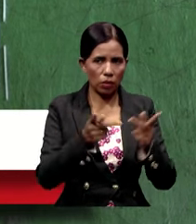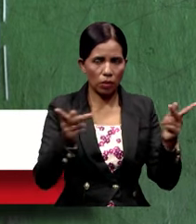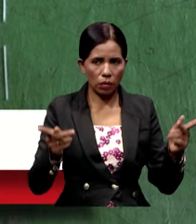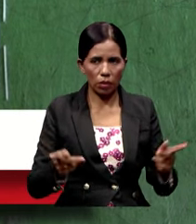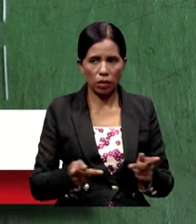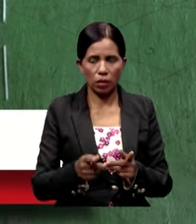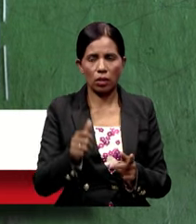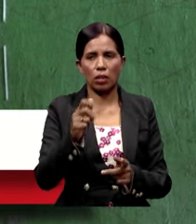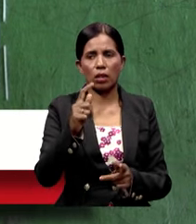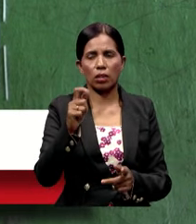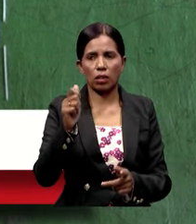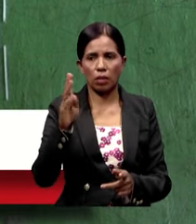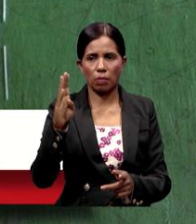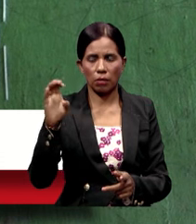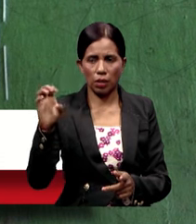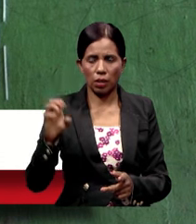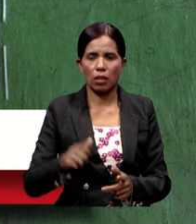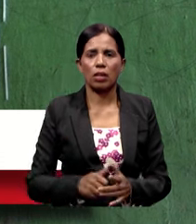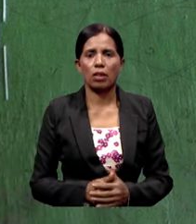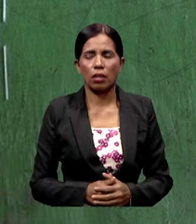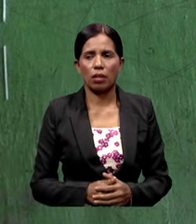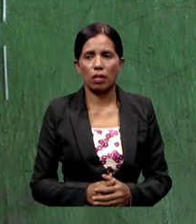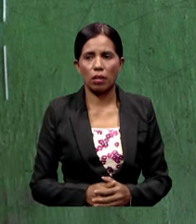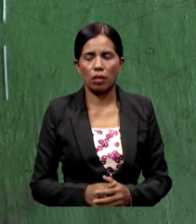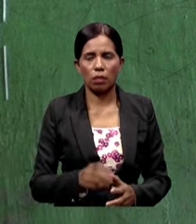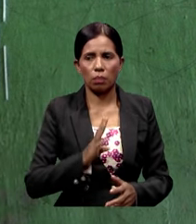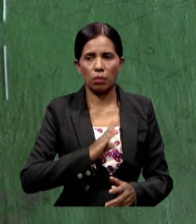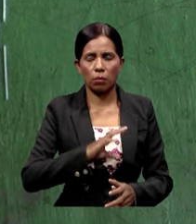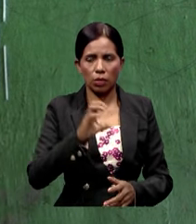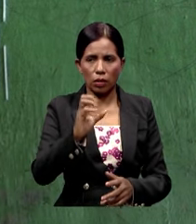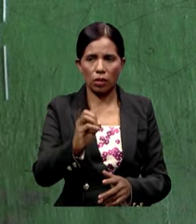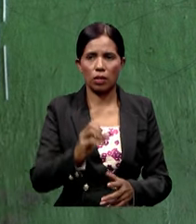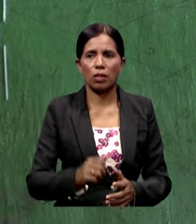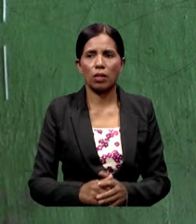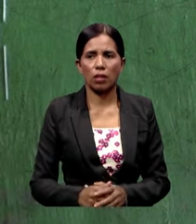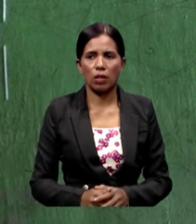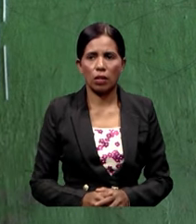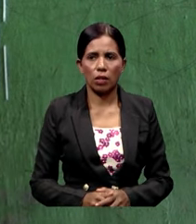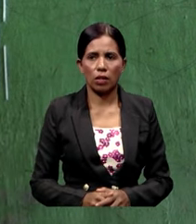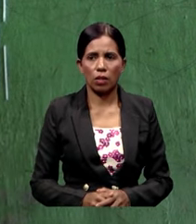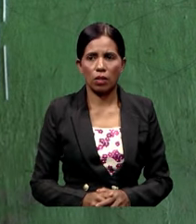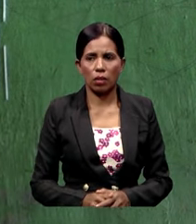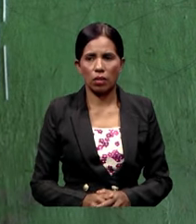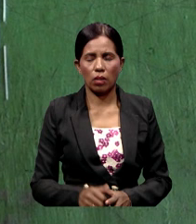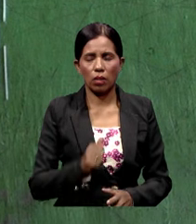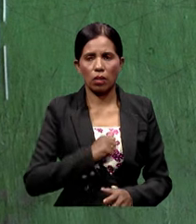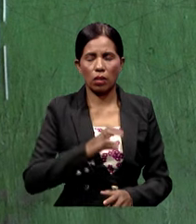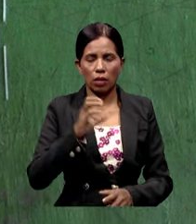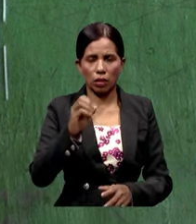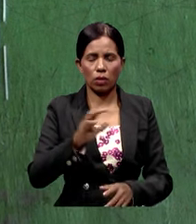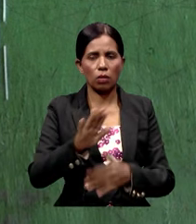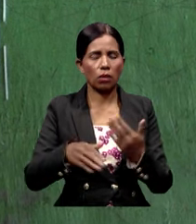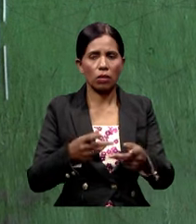a tobe, tobe be bobonaro. To babonaro ai naro fata fata sere